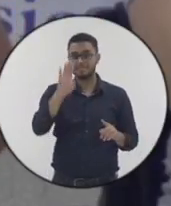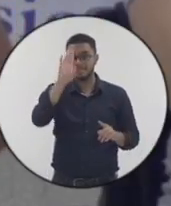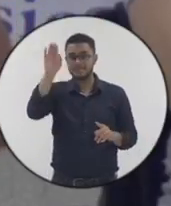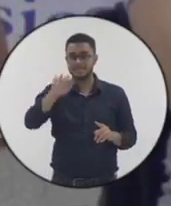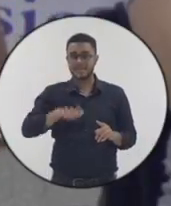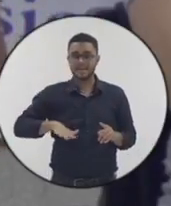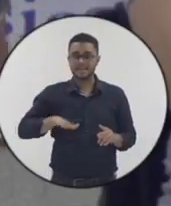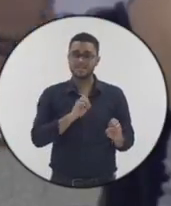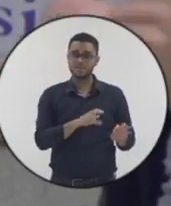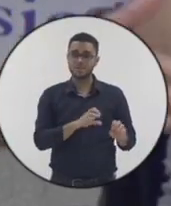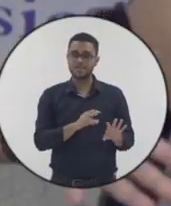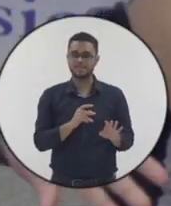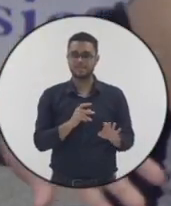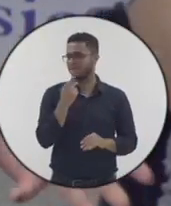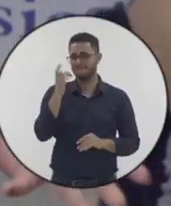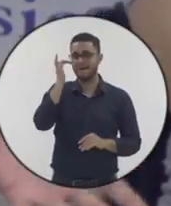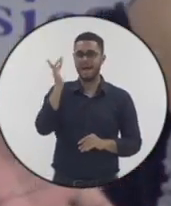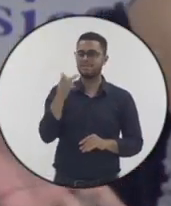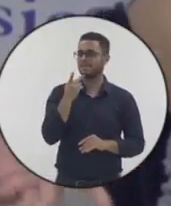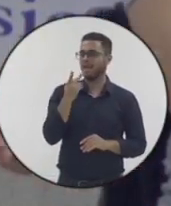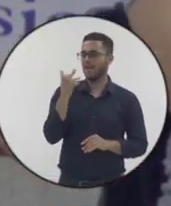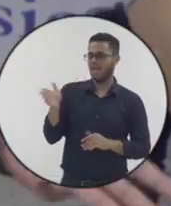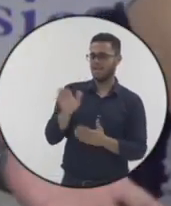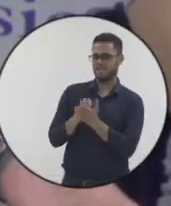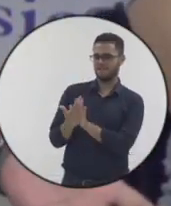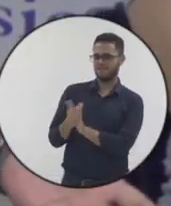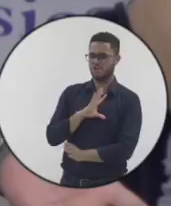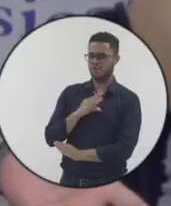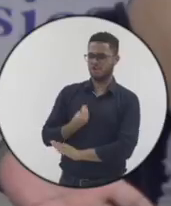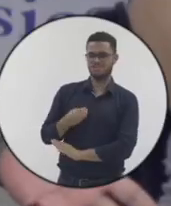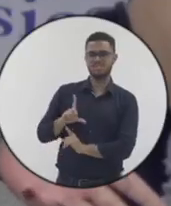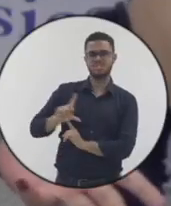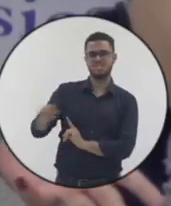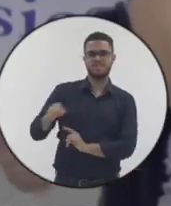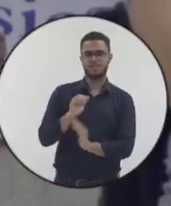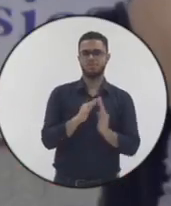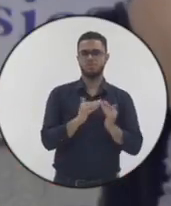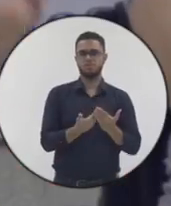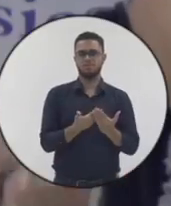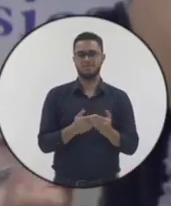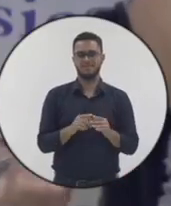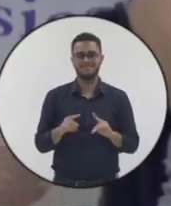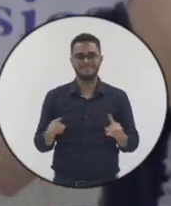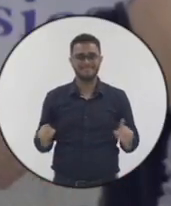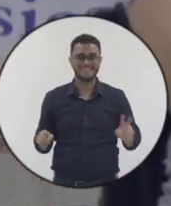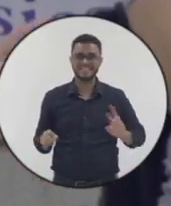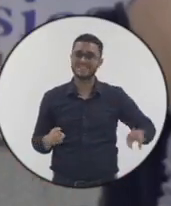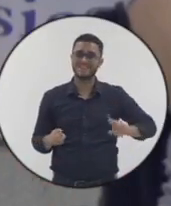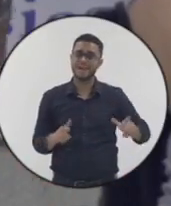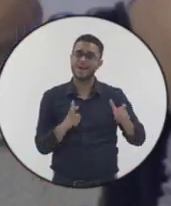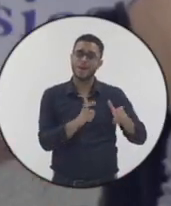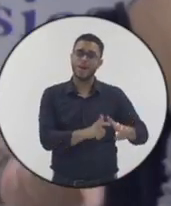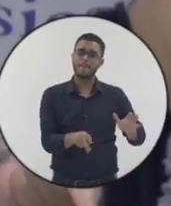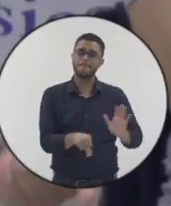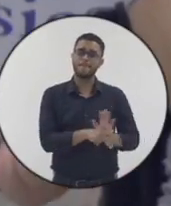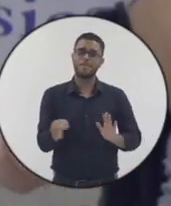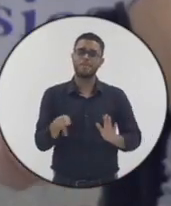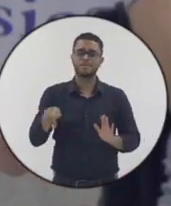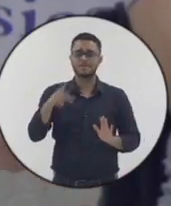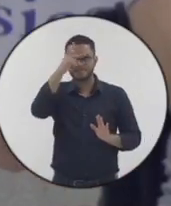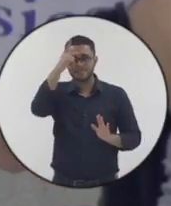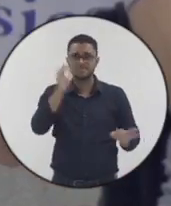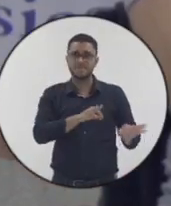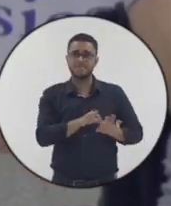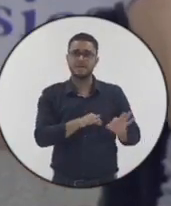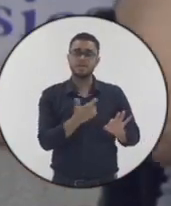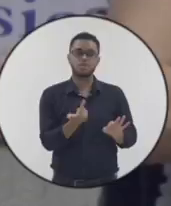educação, é muito fácil falar que travestis e transexuais evadem da escola, sendo que não é um ambiente que é preparado para essas pessoas, é um ambiente que a todo